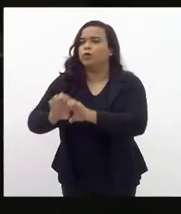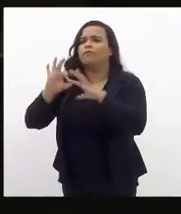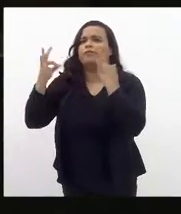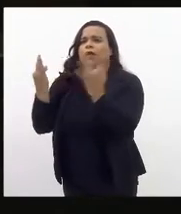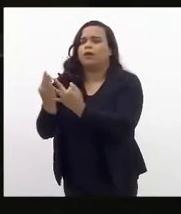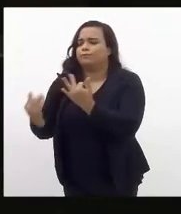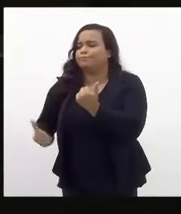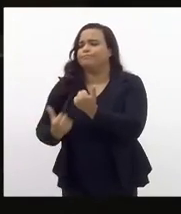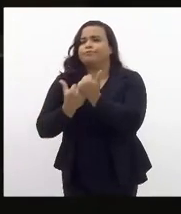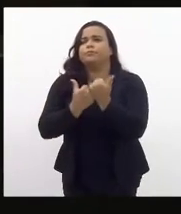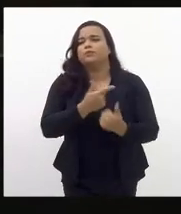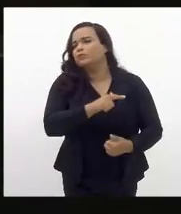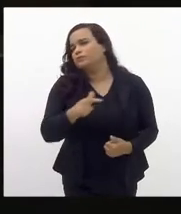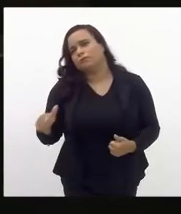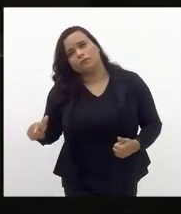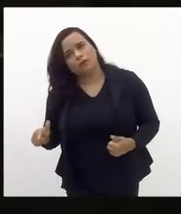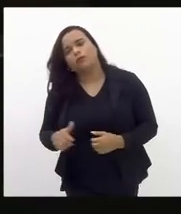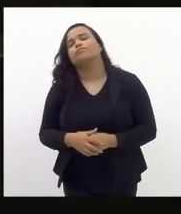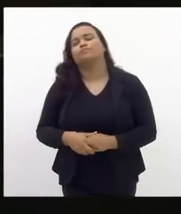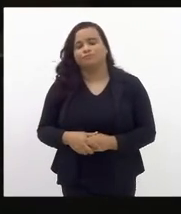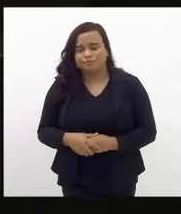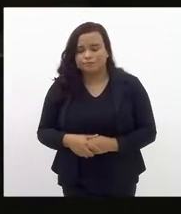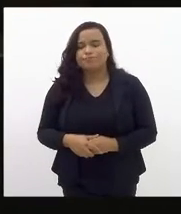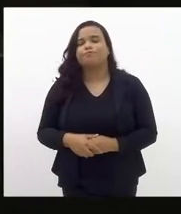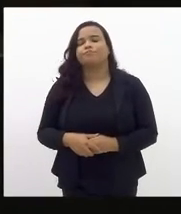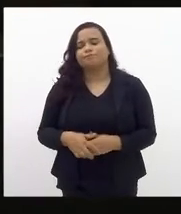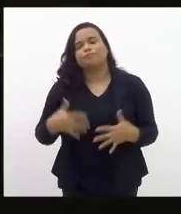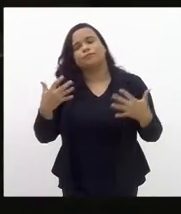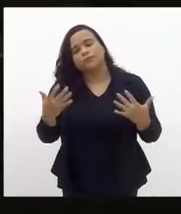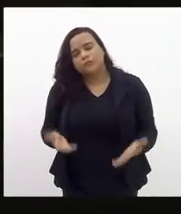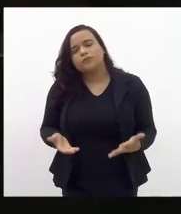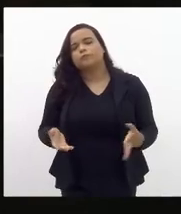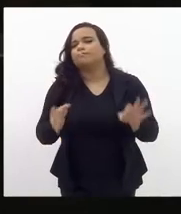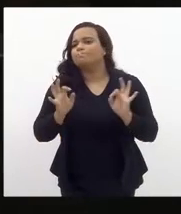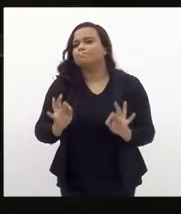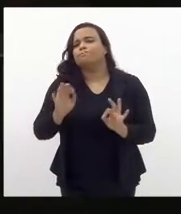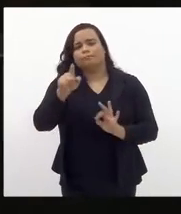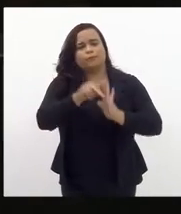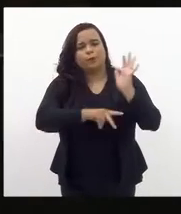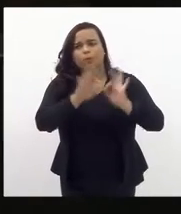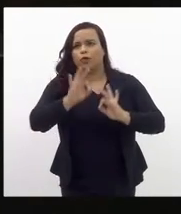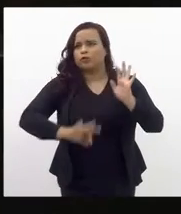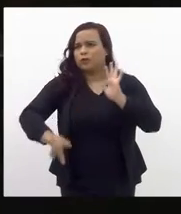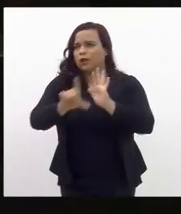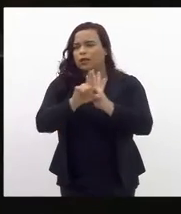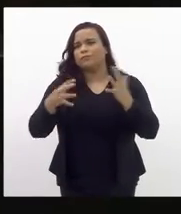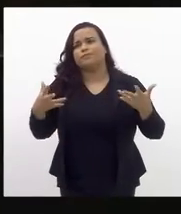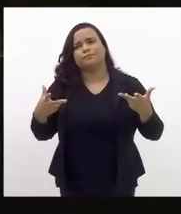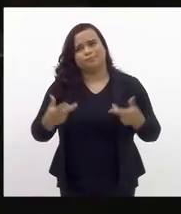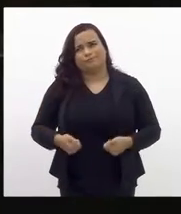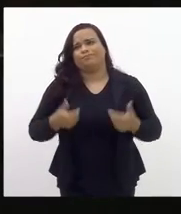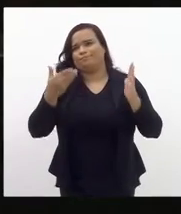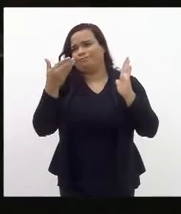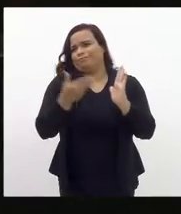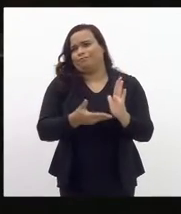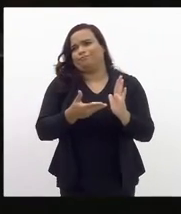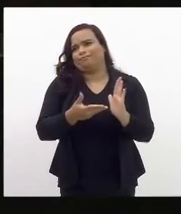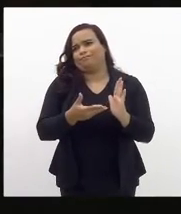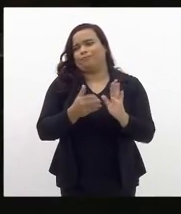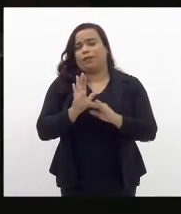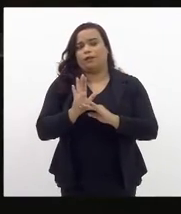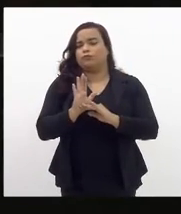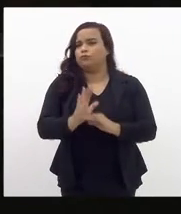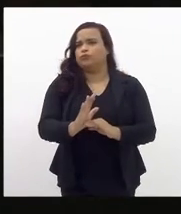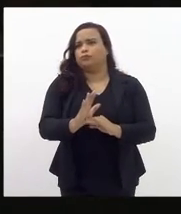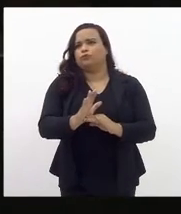familiar colocada de maneira concreta. Então, sem dúvida nenhuma, esse é um projeto de lei que